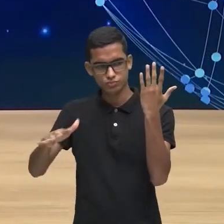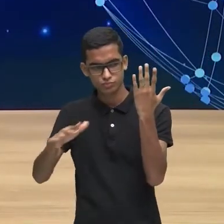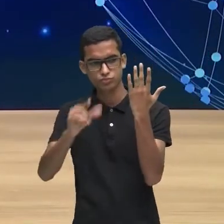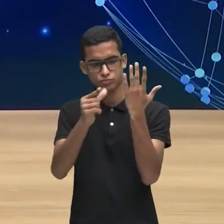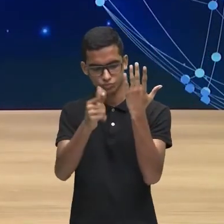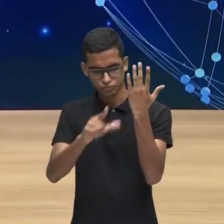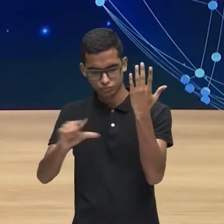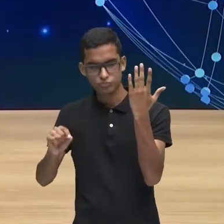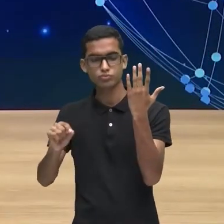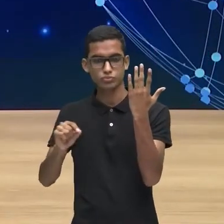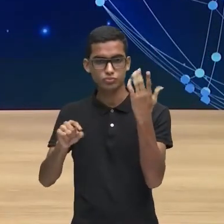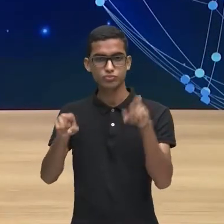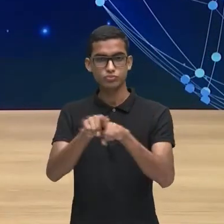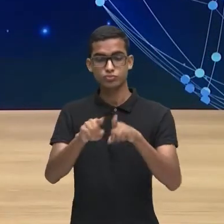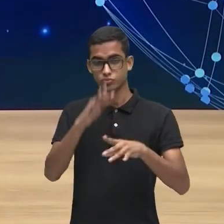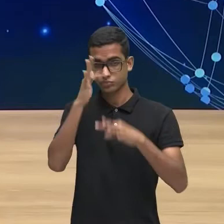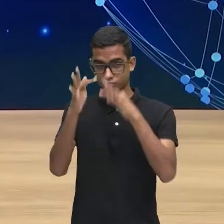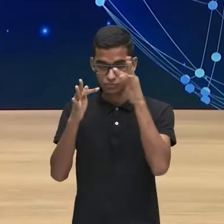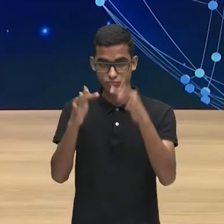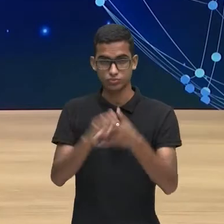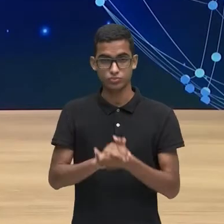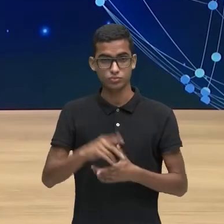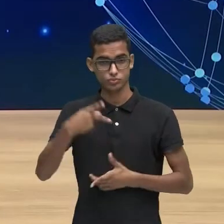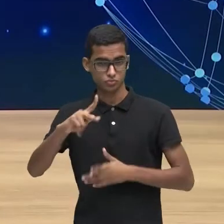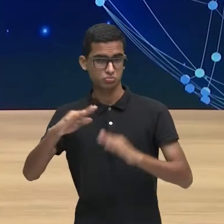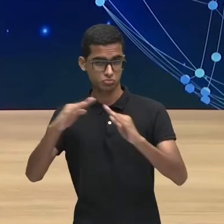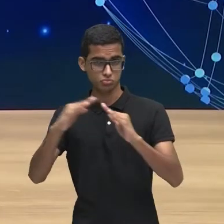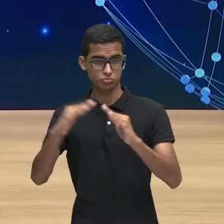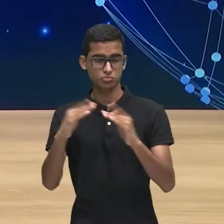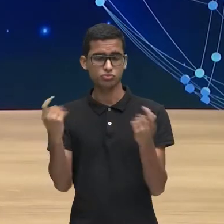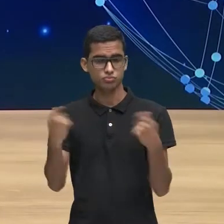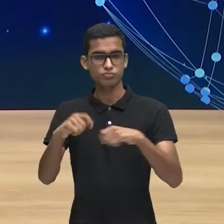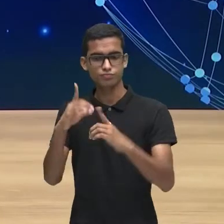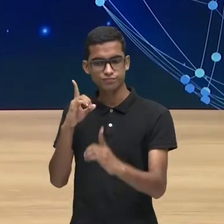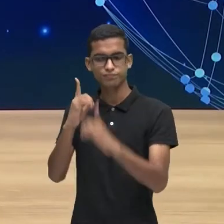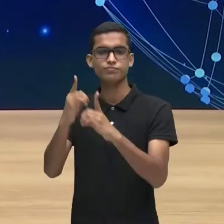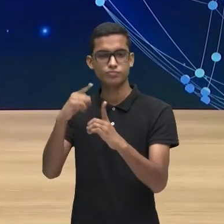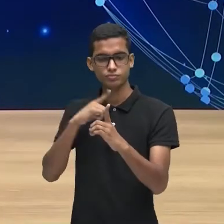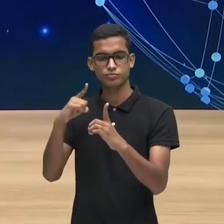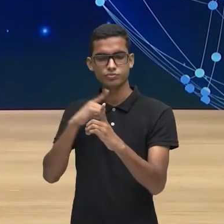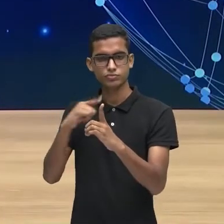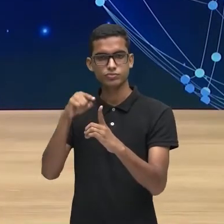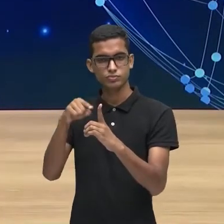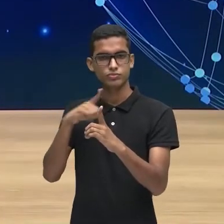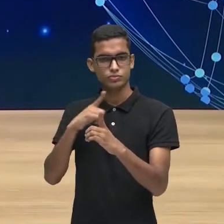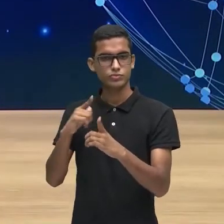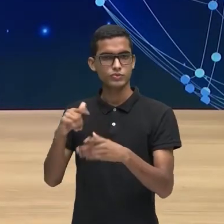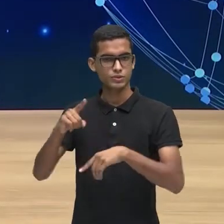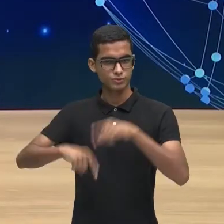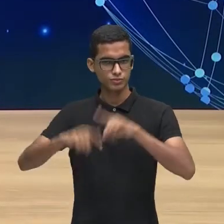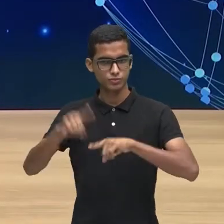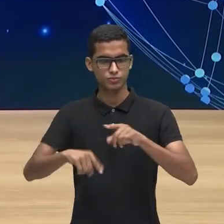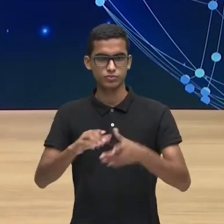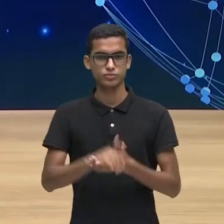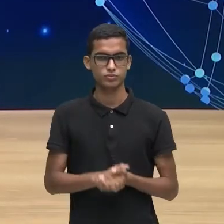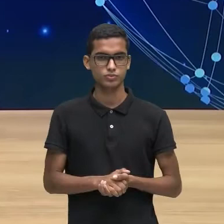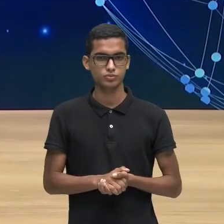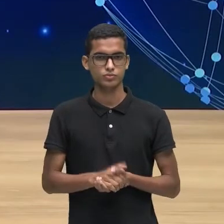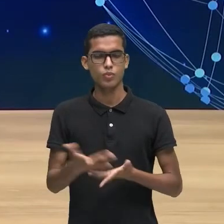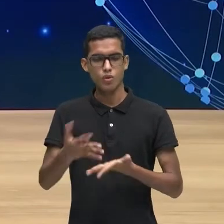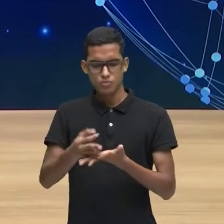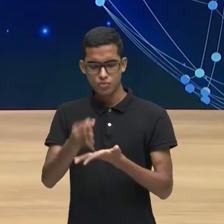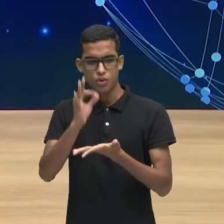sua própria casa você pode encontrar esses pigmentos, ou seja, borra de